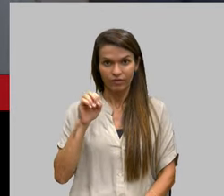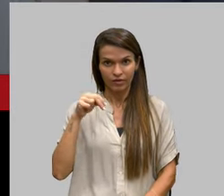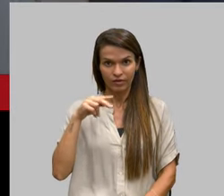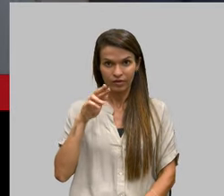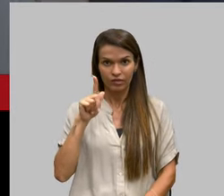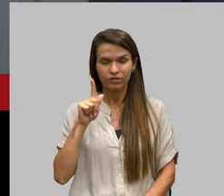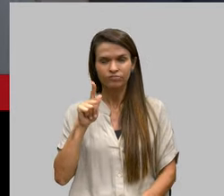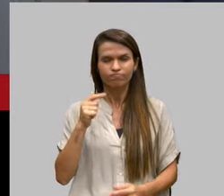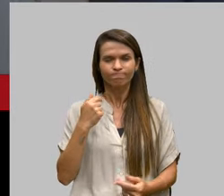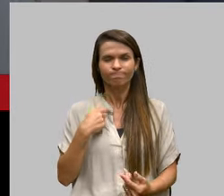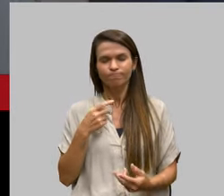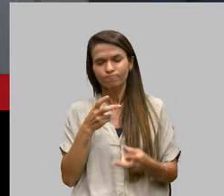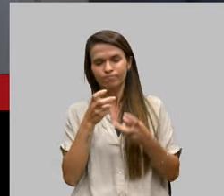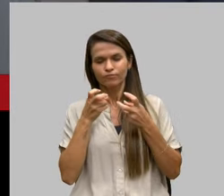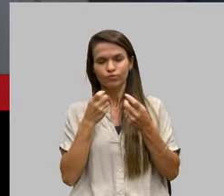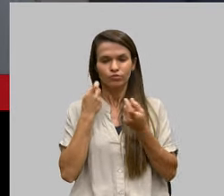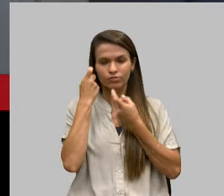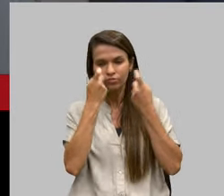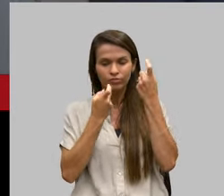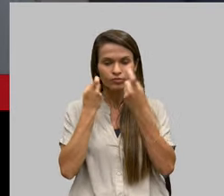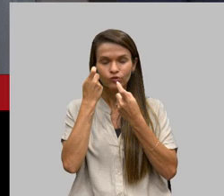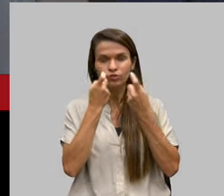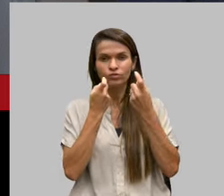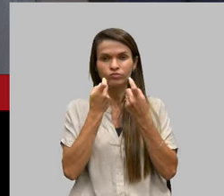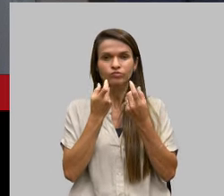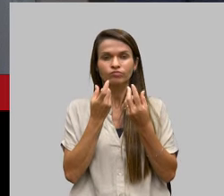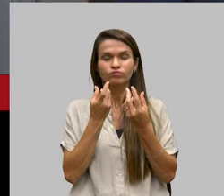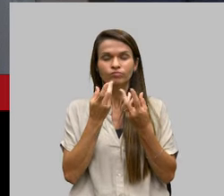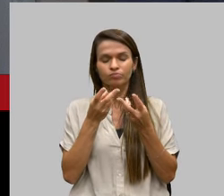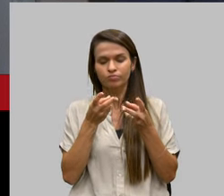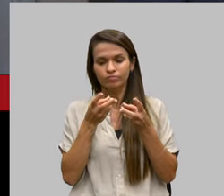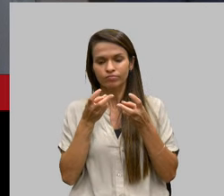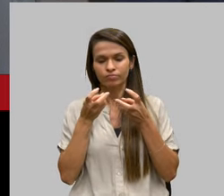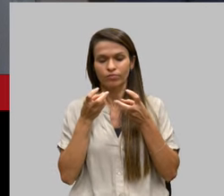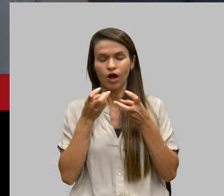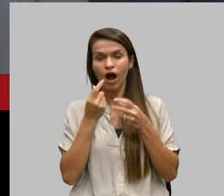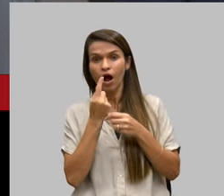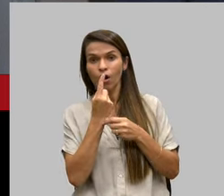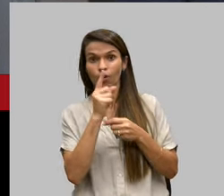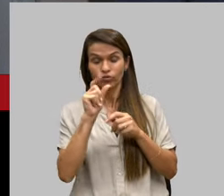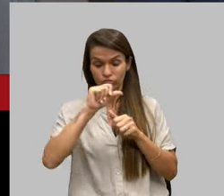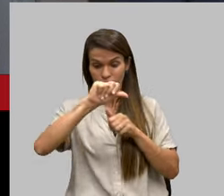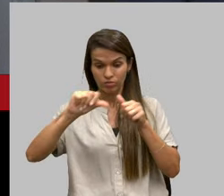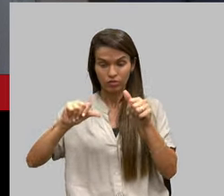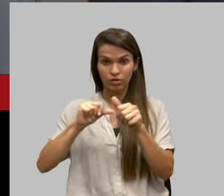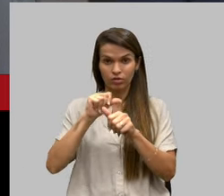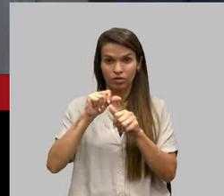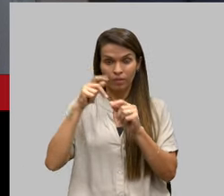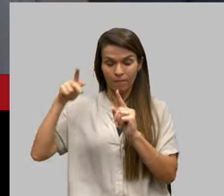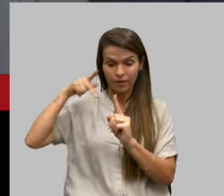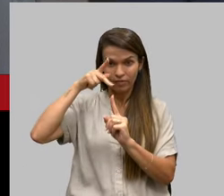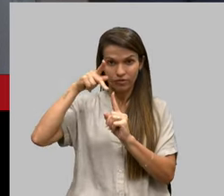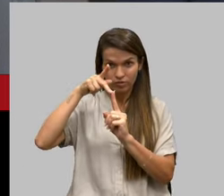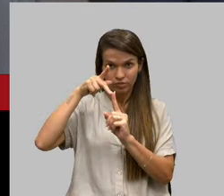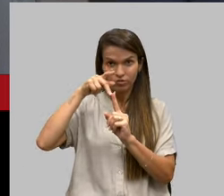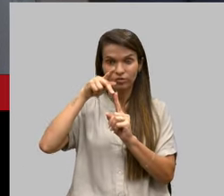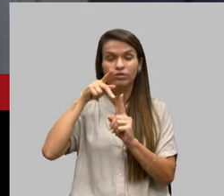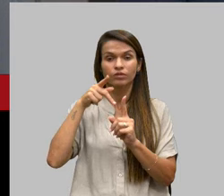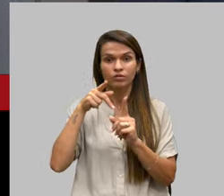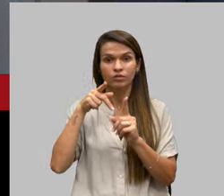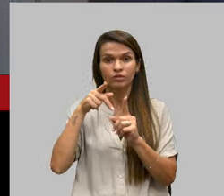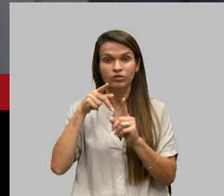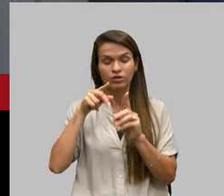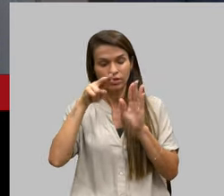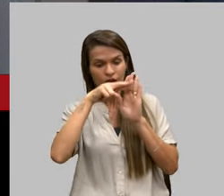preocupação do regime Quanto a essa a última alteração da Previdência Social da da das